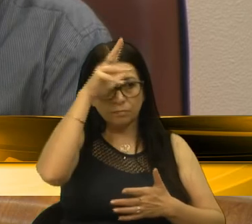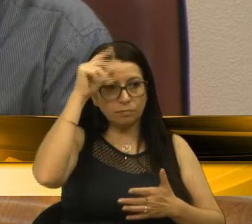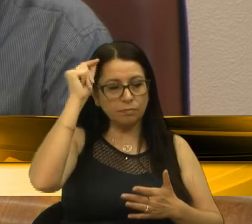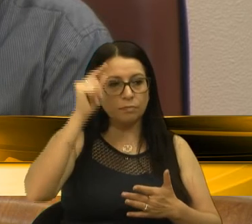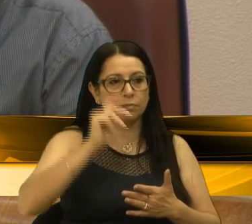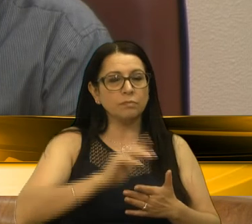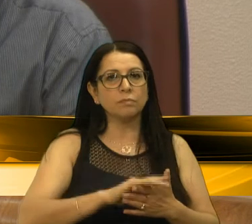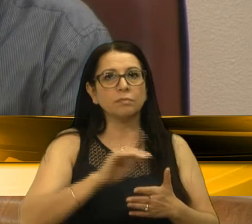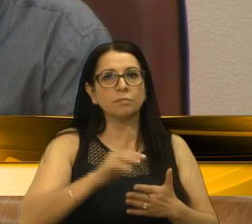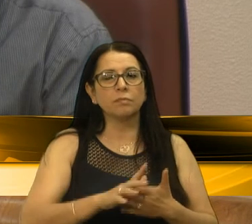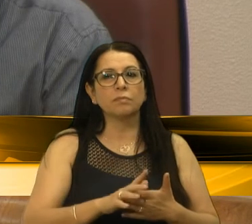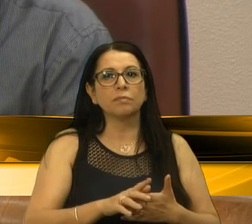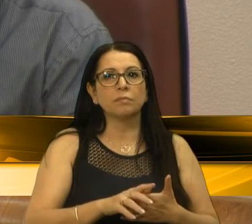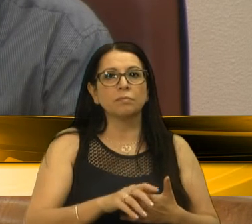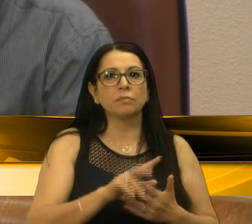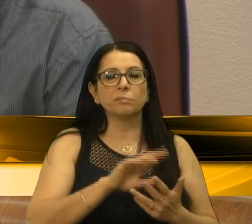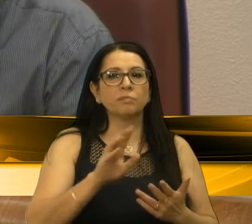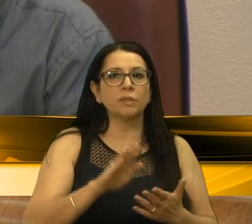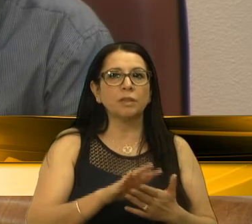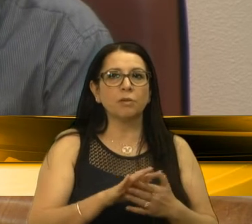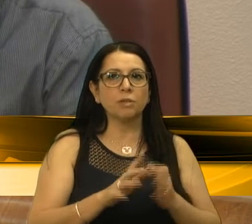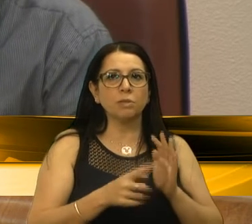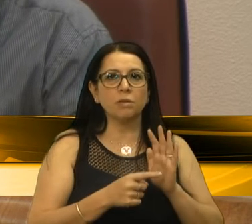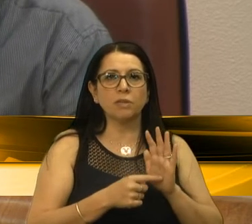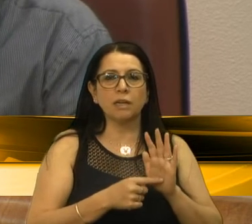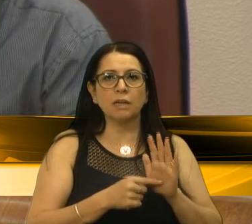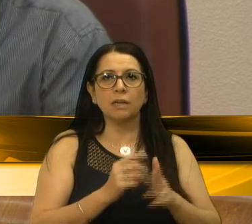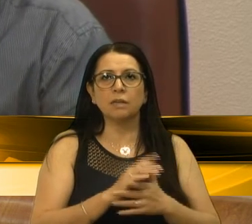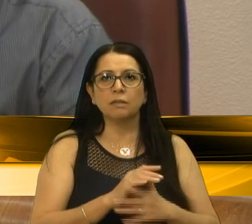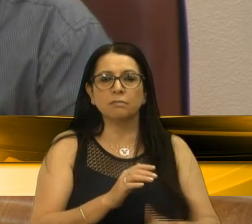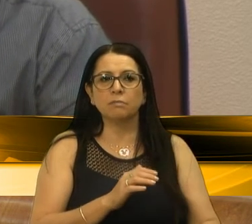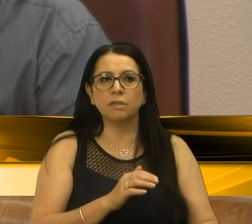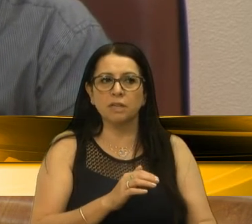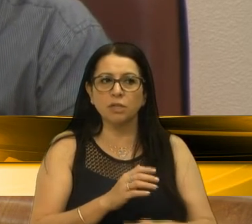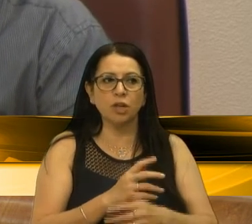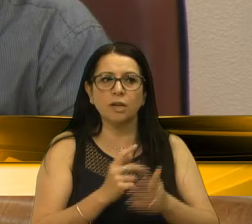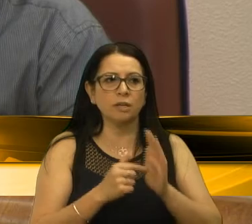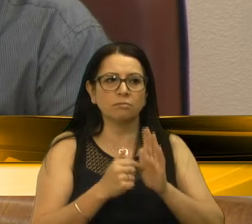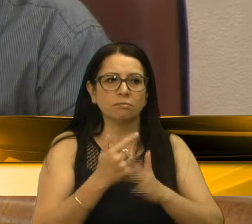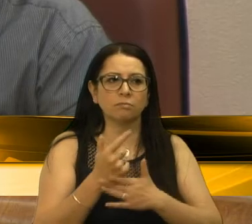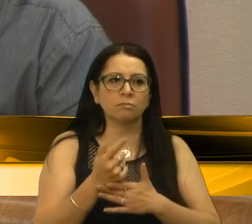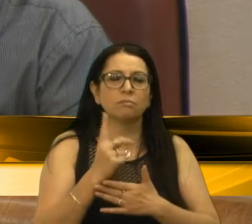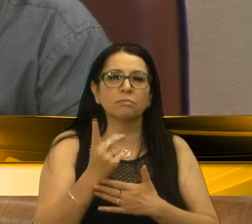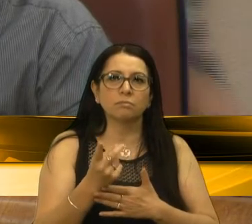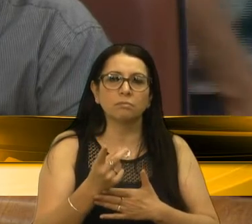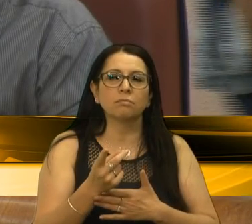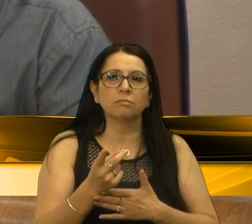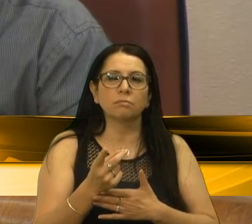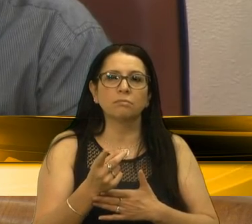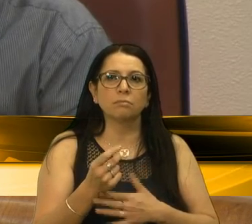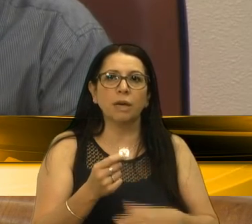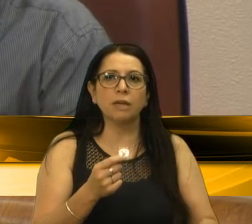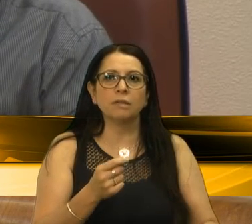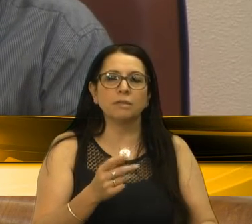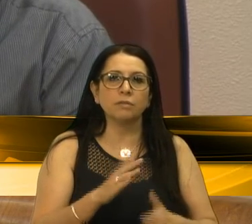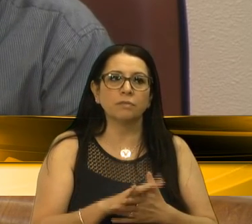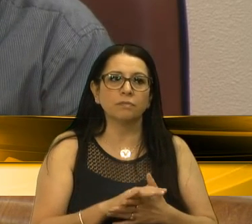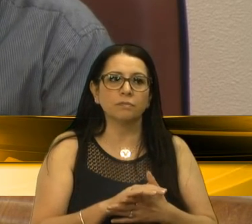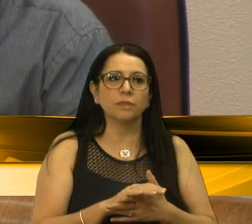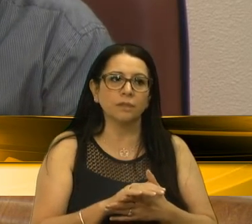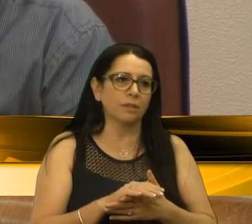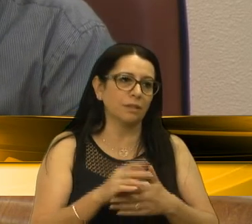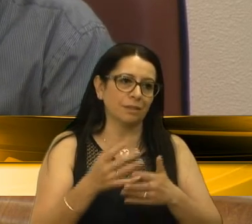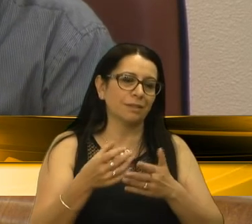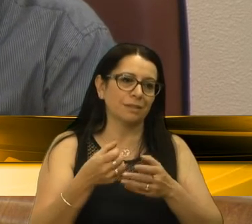do Conselho que lhe competiam, rejeitou a resolução do Conselho e justificou o porquê. Nesse episódio, de dezembro de 2017, que a então secretária